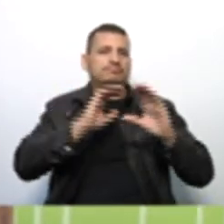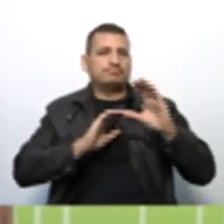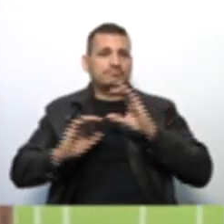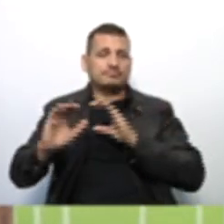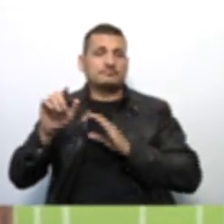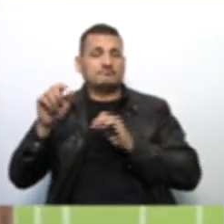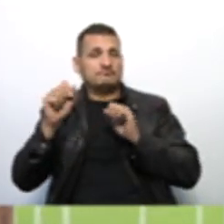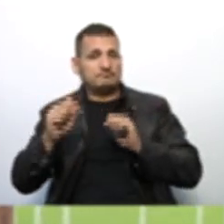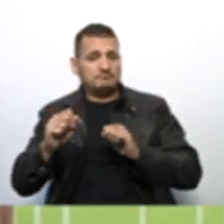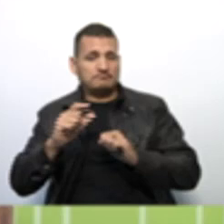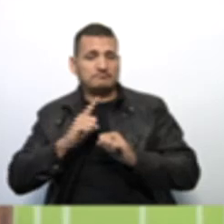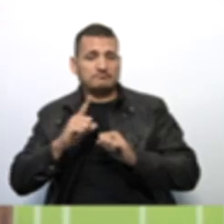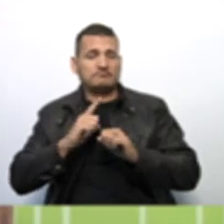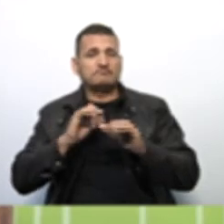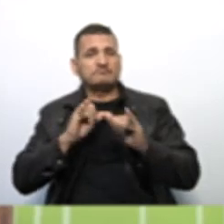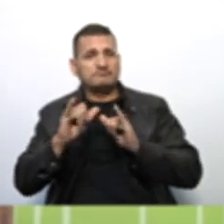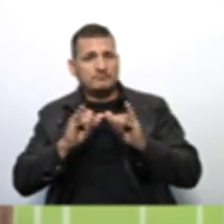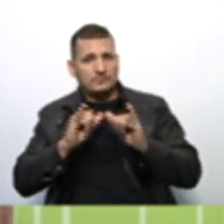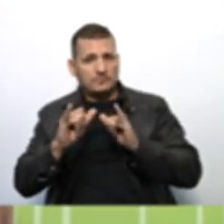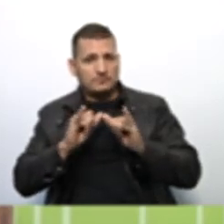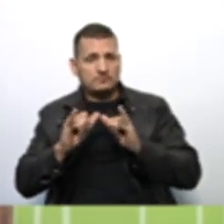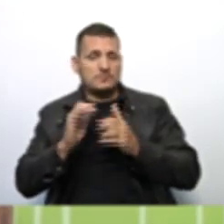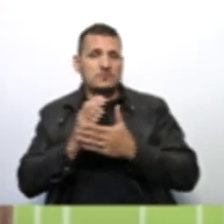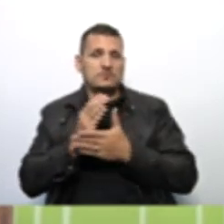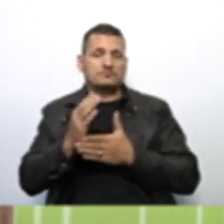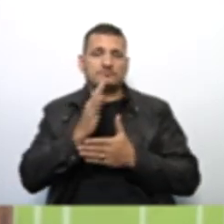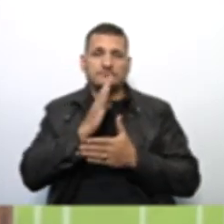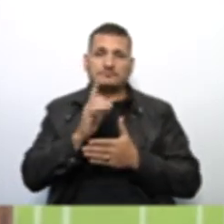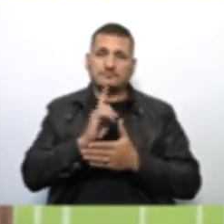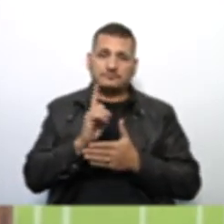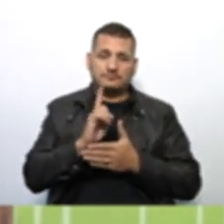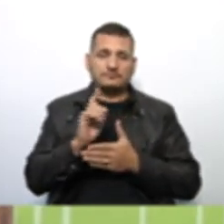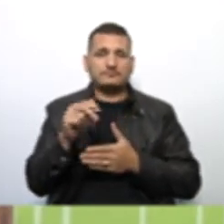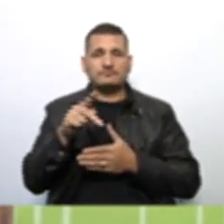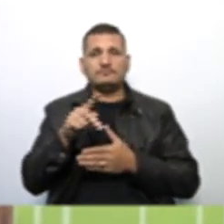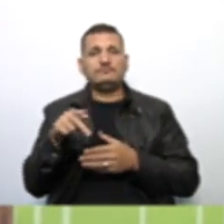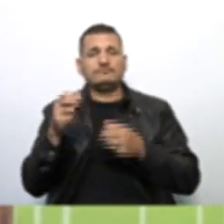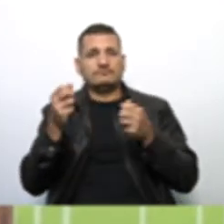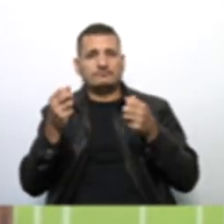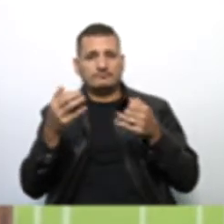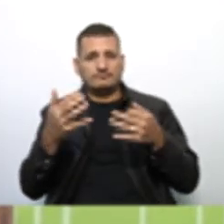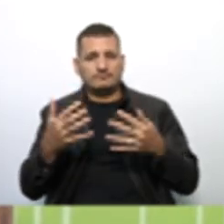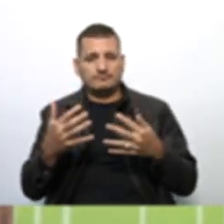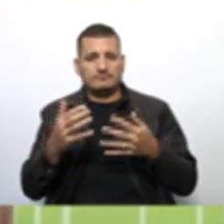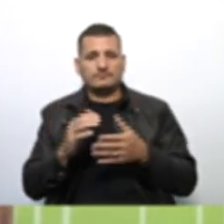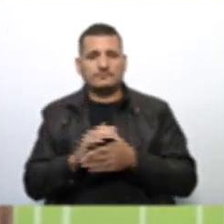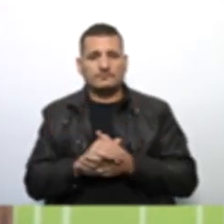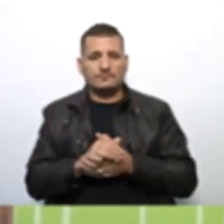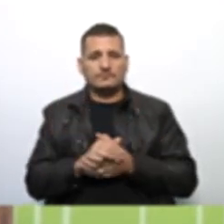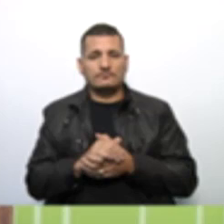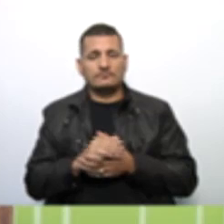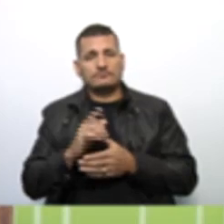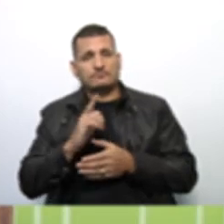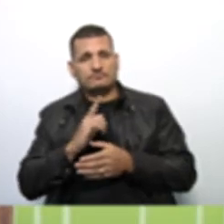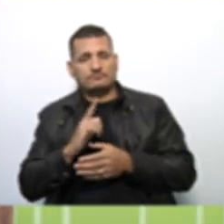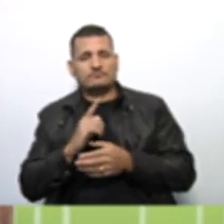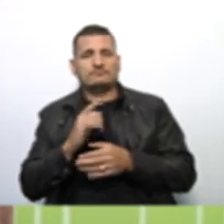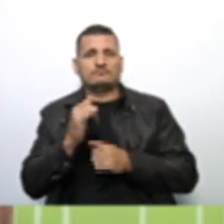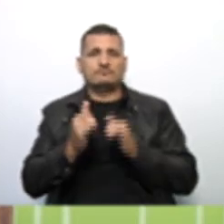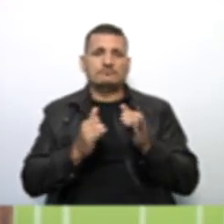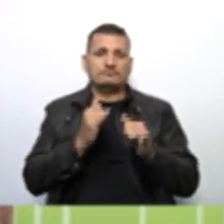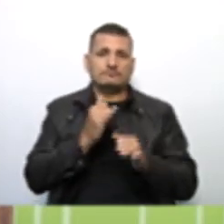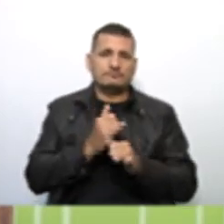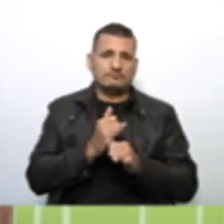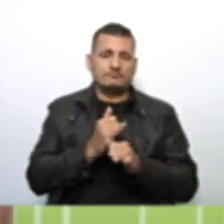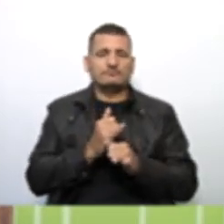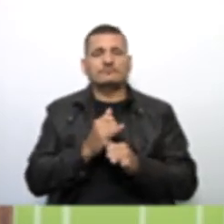ter informações que muitos desconhecem. Foi o que o professor acabou comentando. E tem a internet e tem